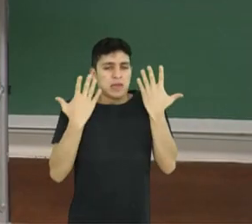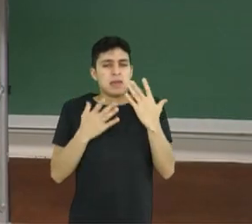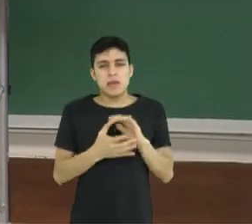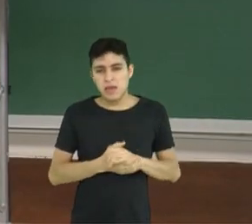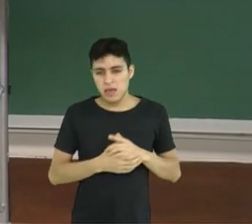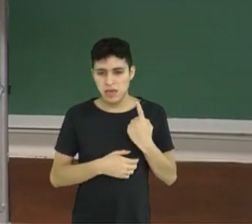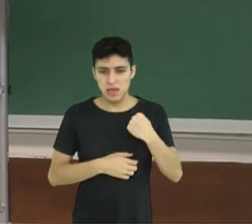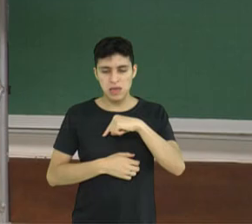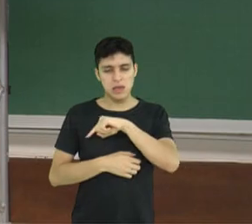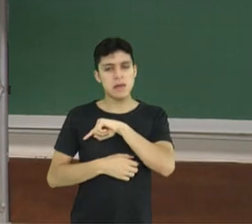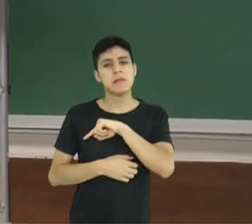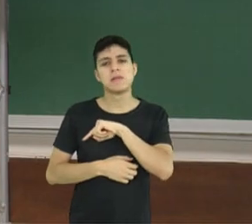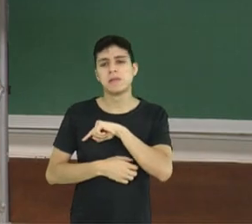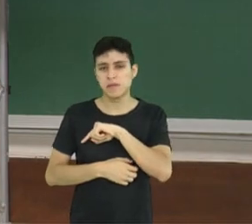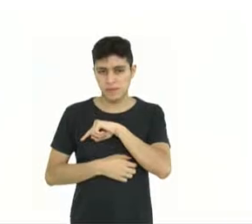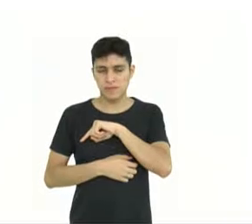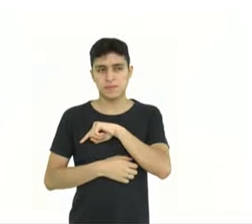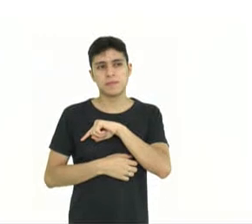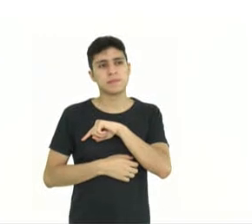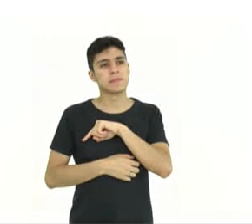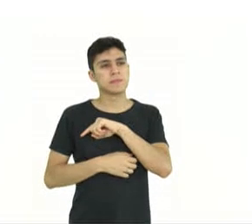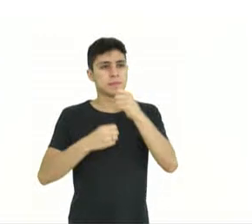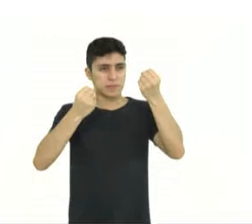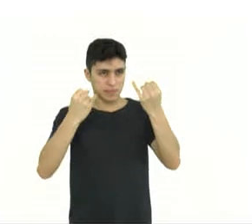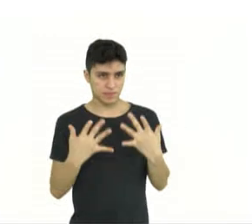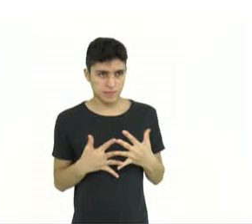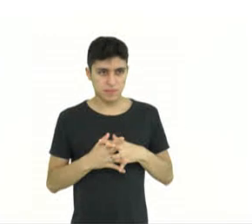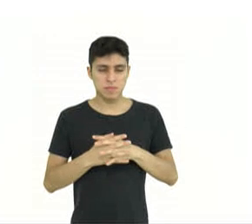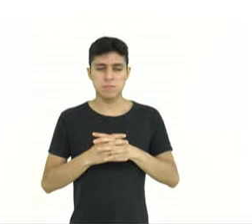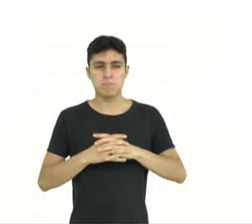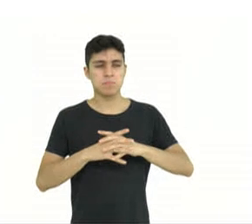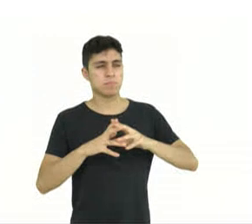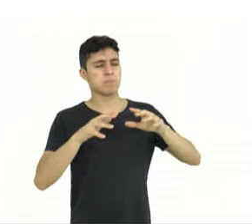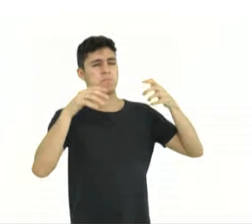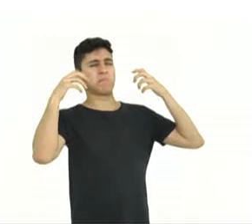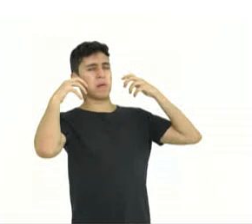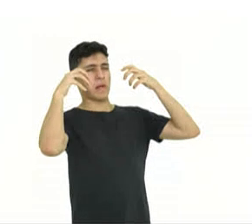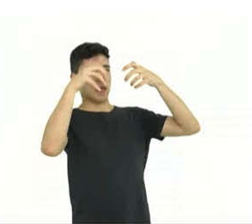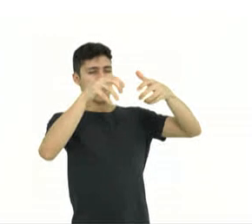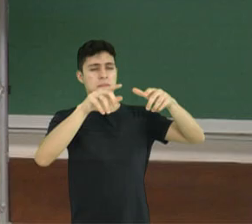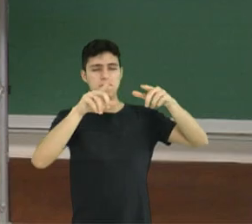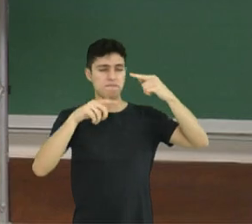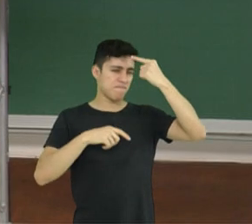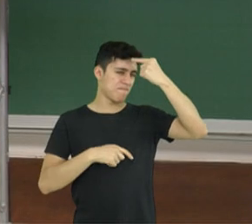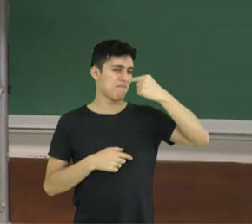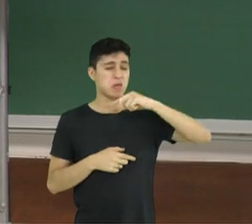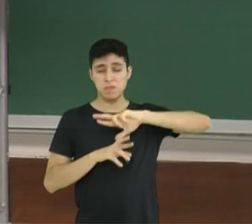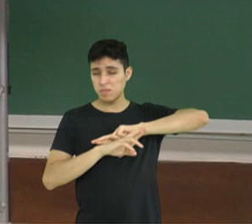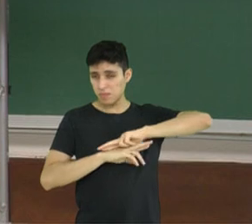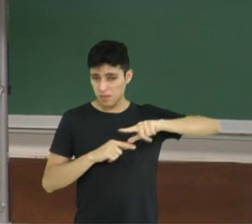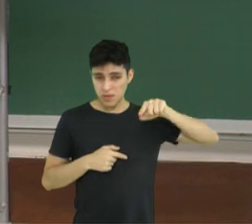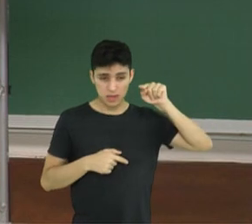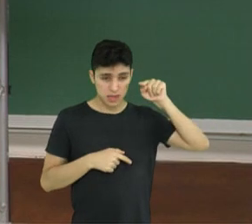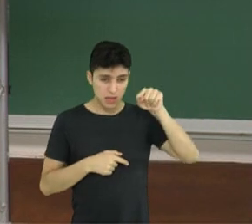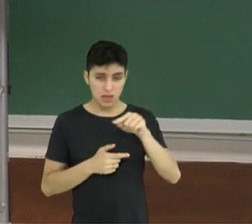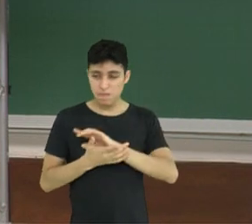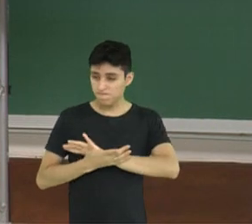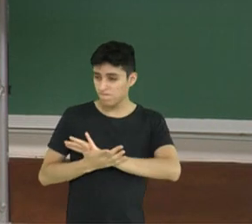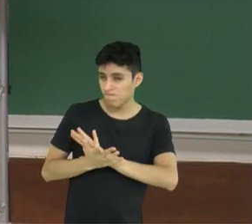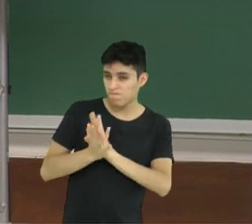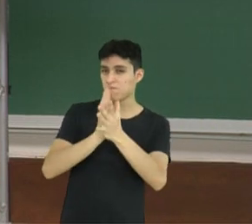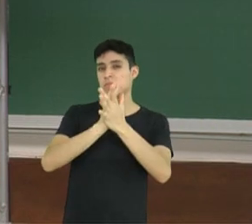a gente ilustrou você o cinema expressionista personagens bizarros e assustadores estão de Turbo